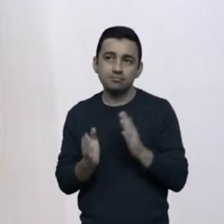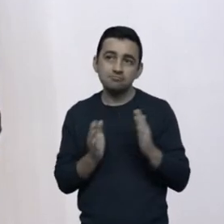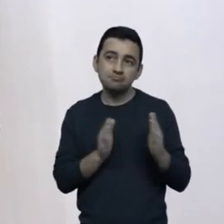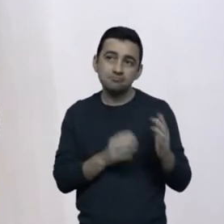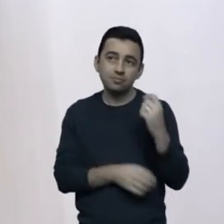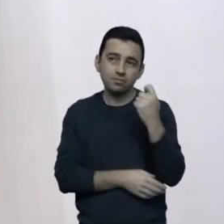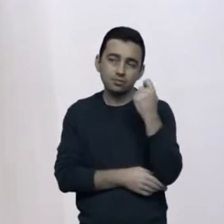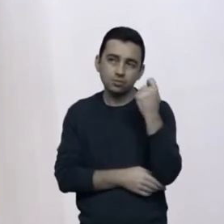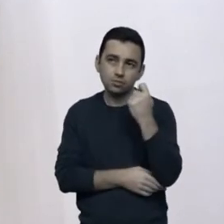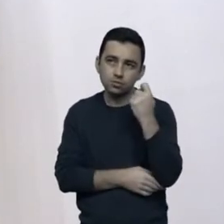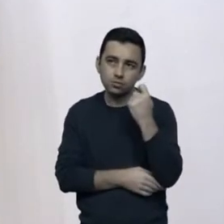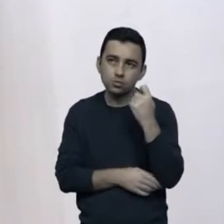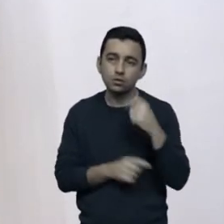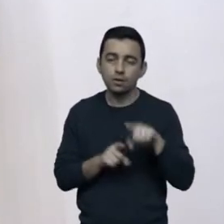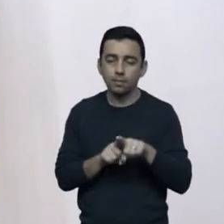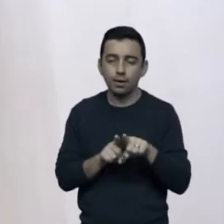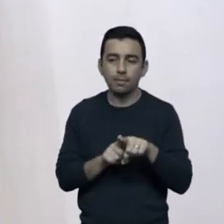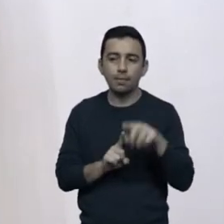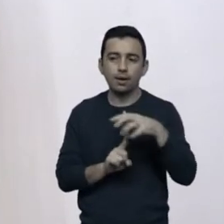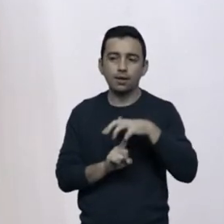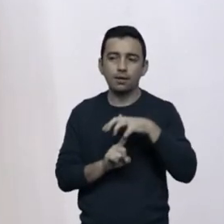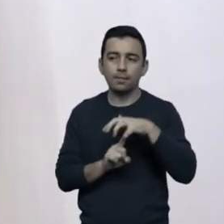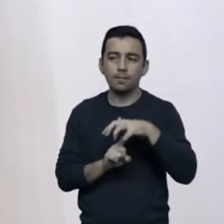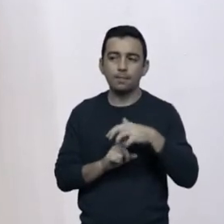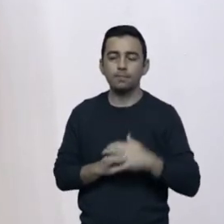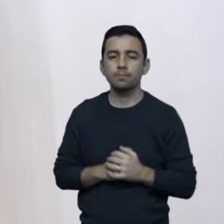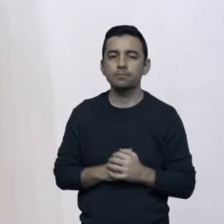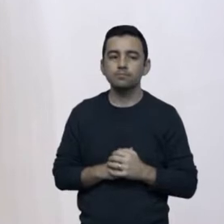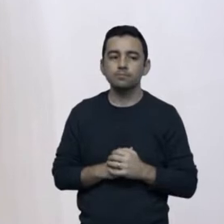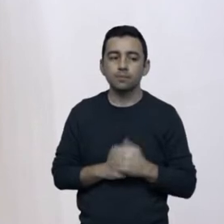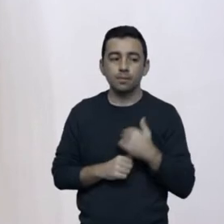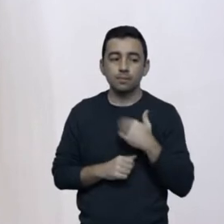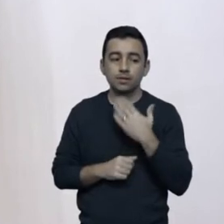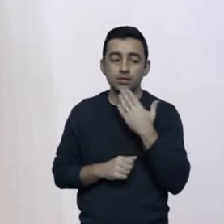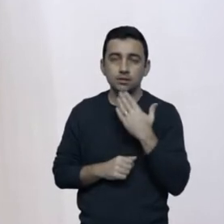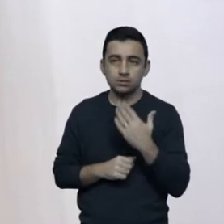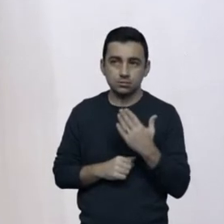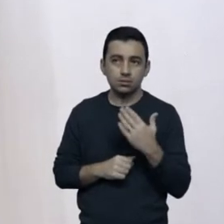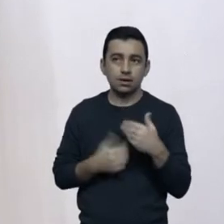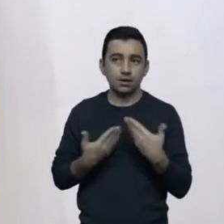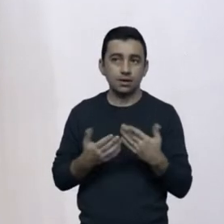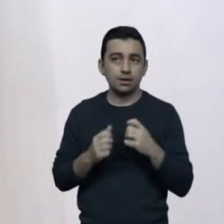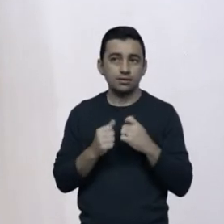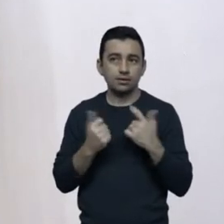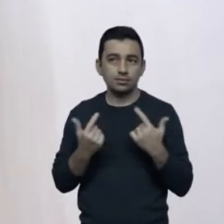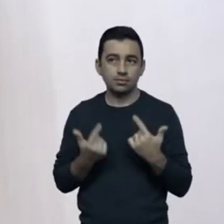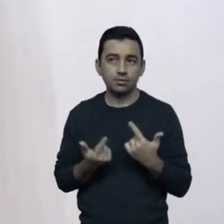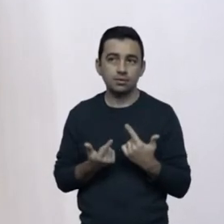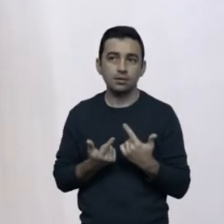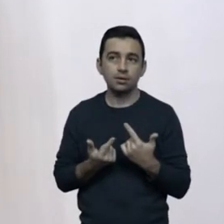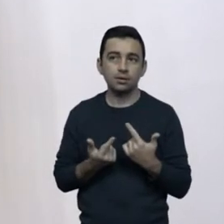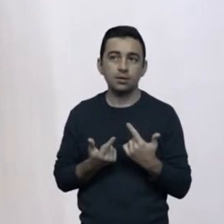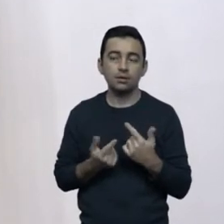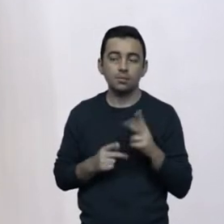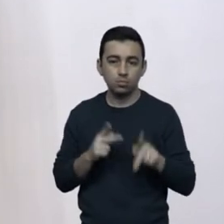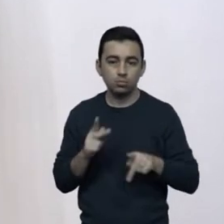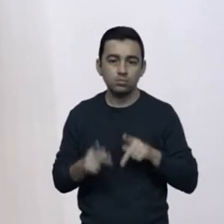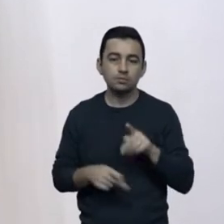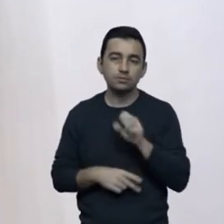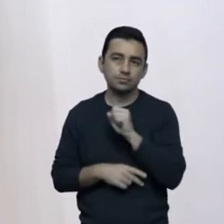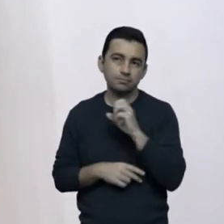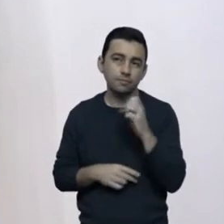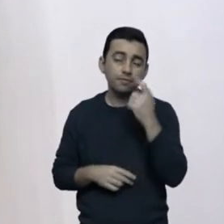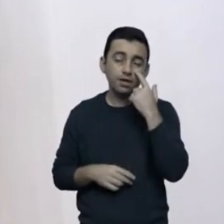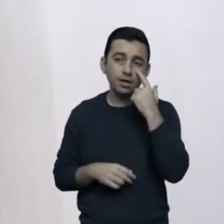mais adiantados com relação a isso. Então, eu pediria a essa casa do povo de Santa Catarina que visse com